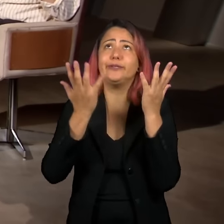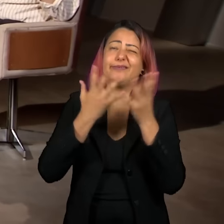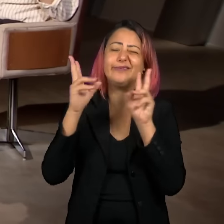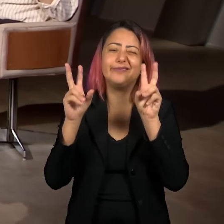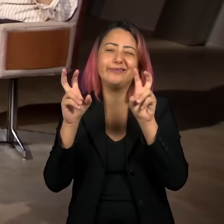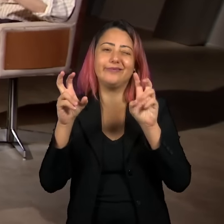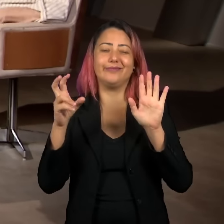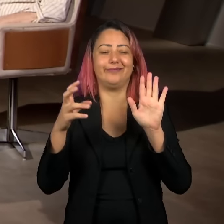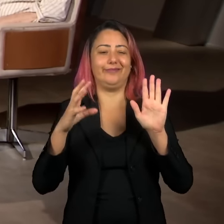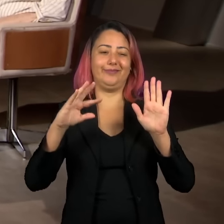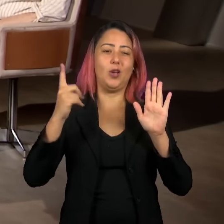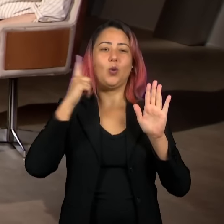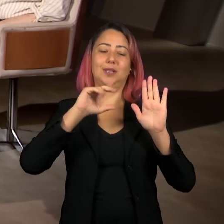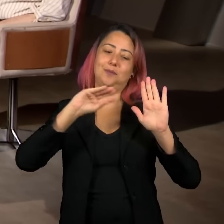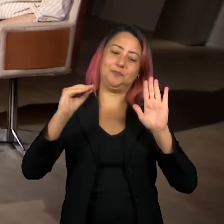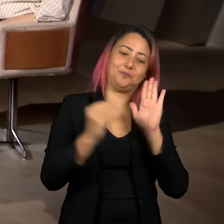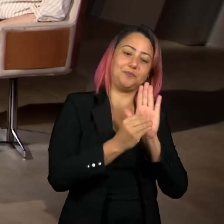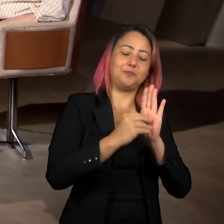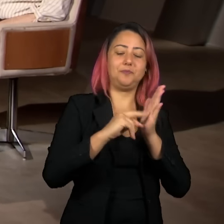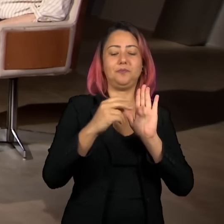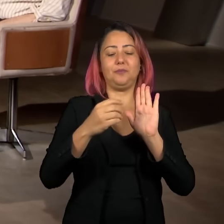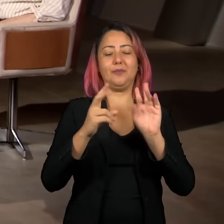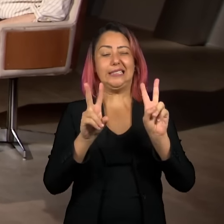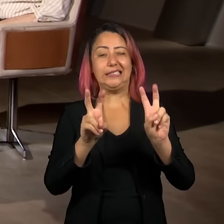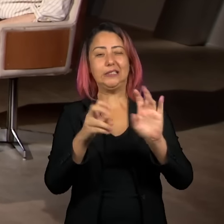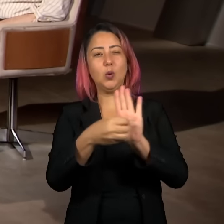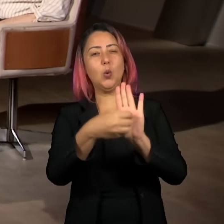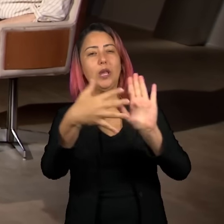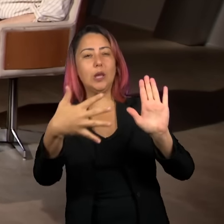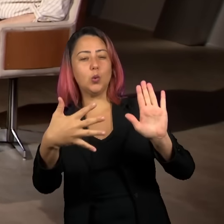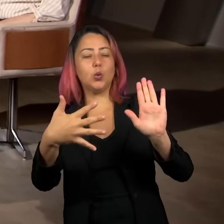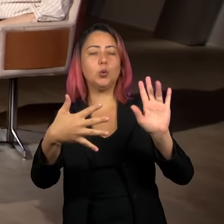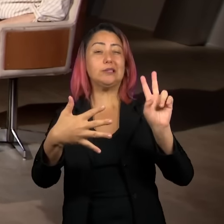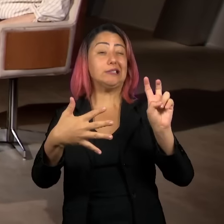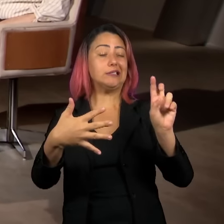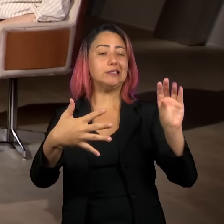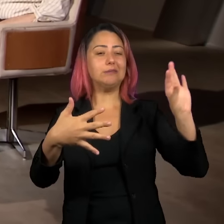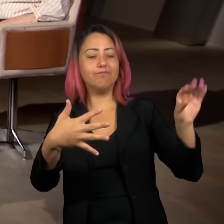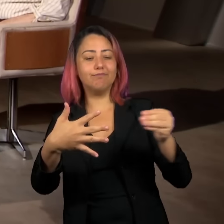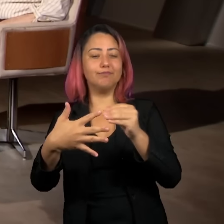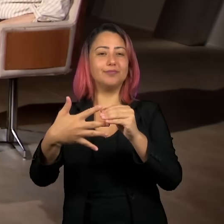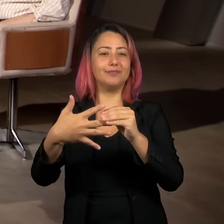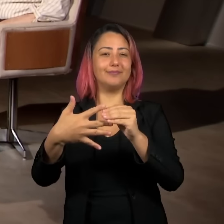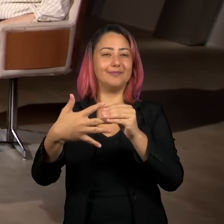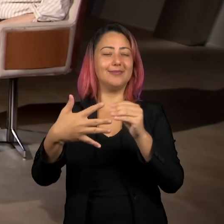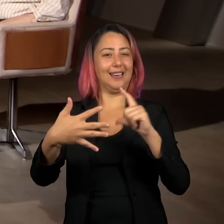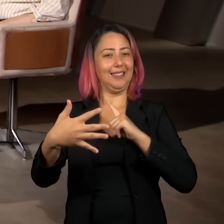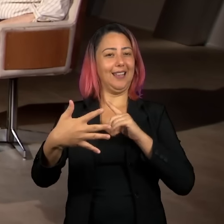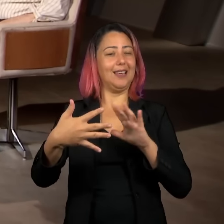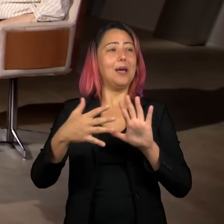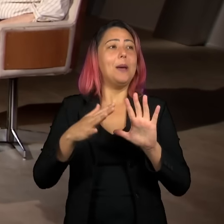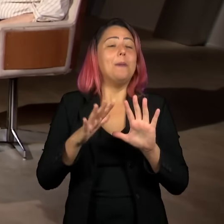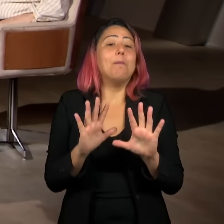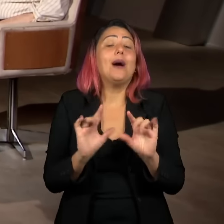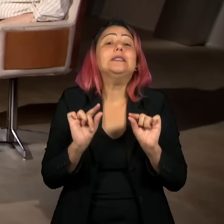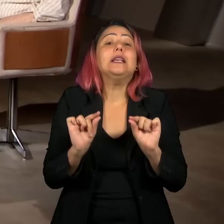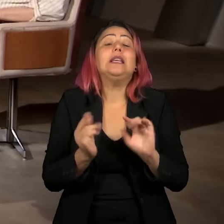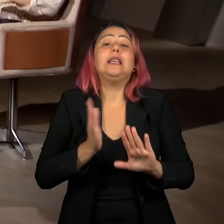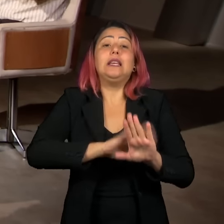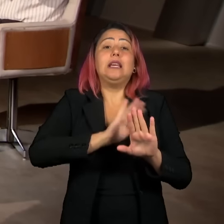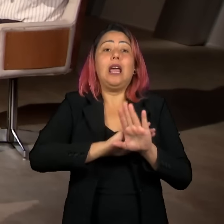do currículo só que eh como aquilo foi feito por pessoas